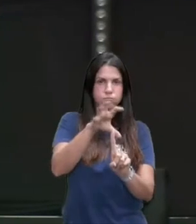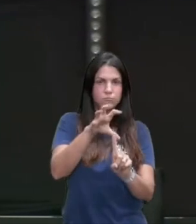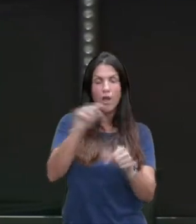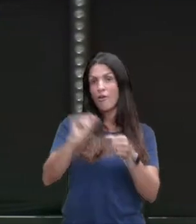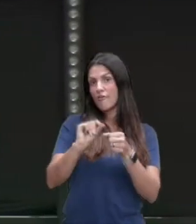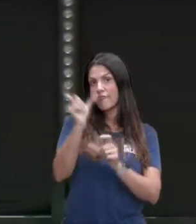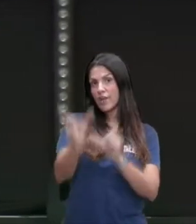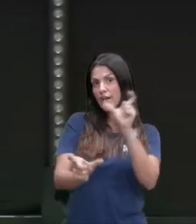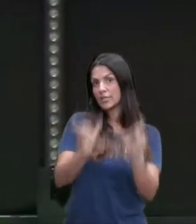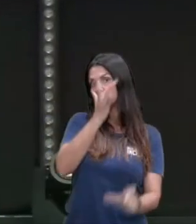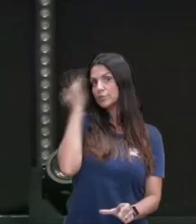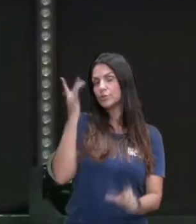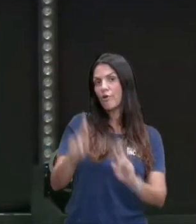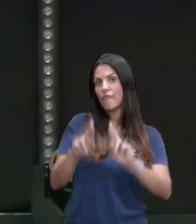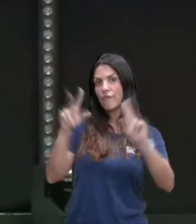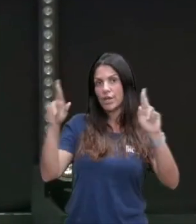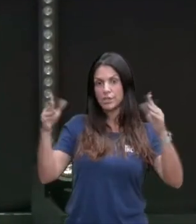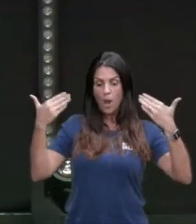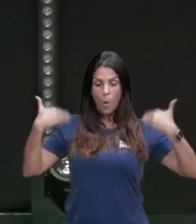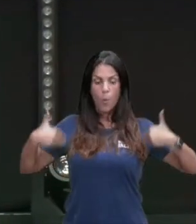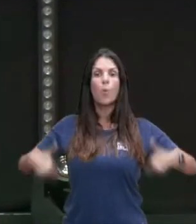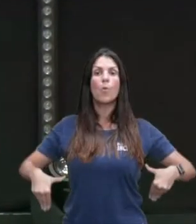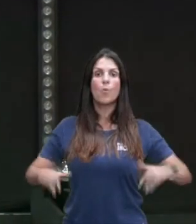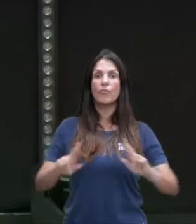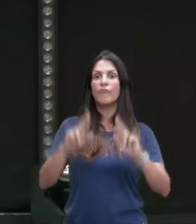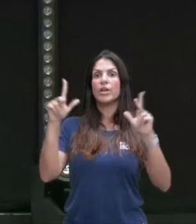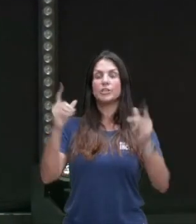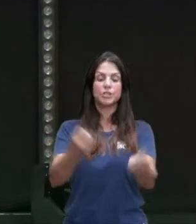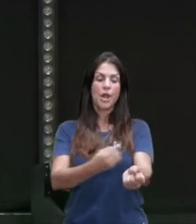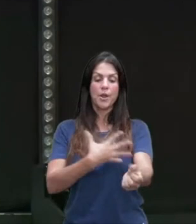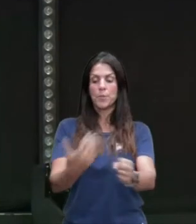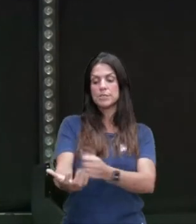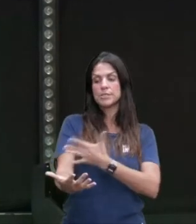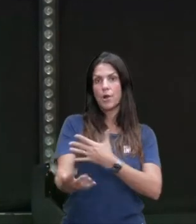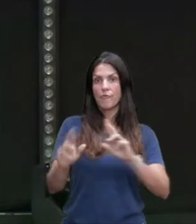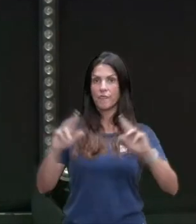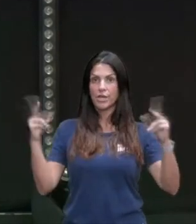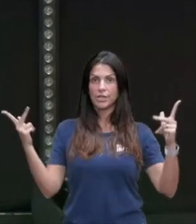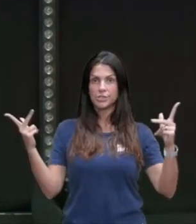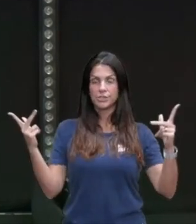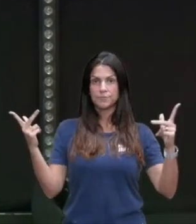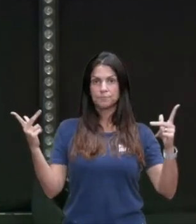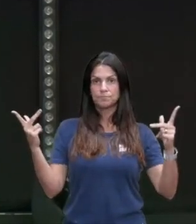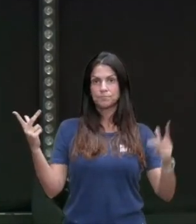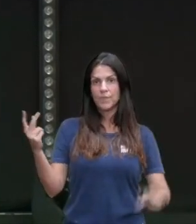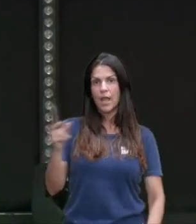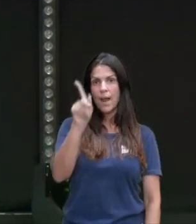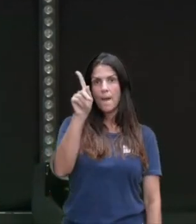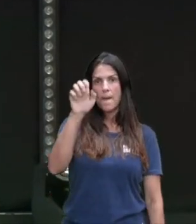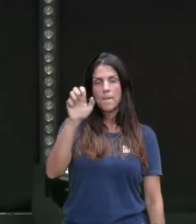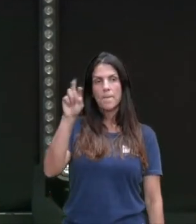diferente o corpo diferente as emoções diferente a personalidade diferente as